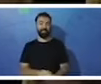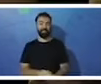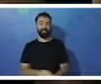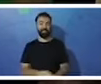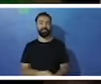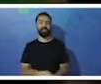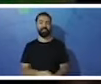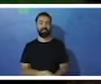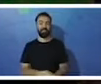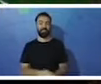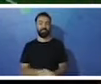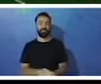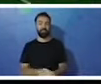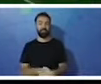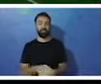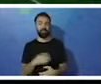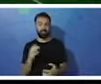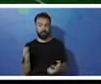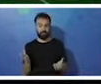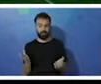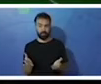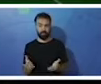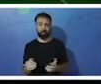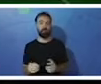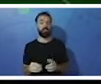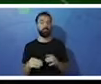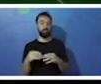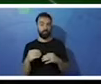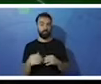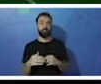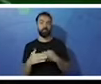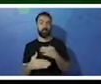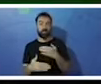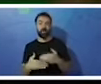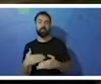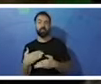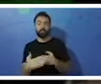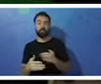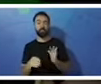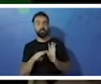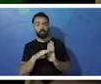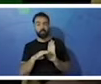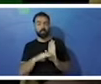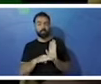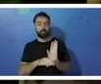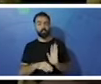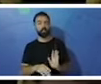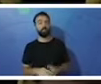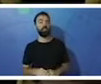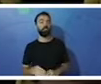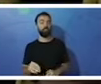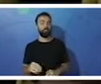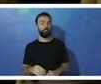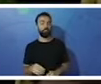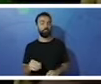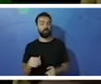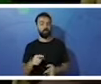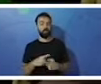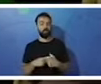então conhecer o algoritmo da divisão por estimativas. Mas o que são